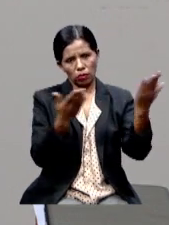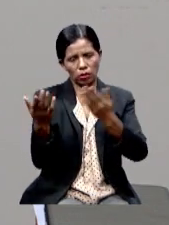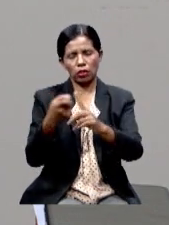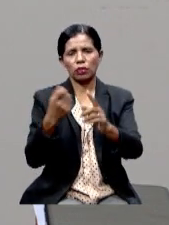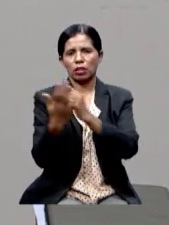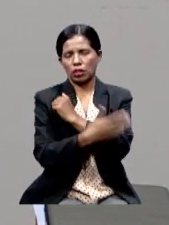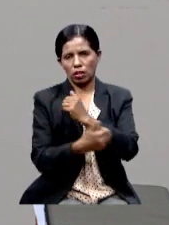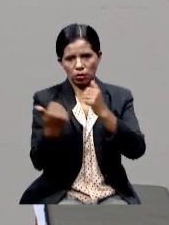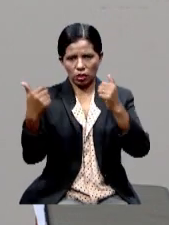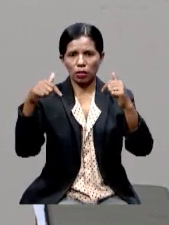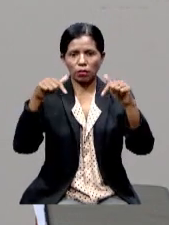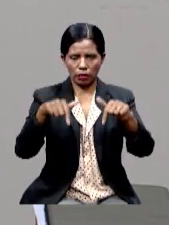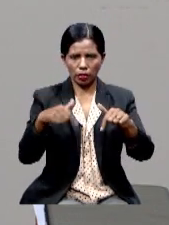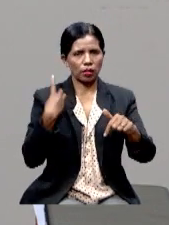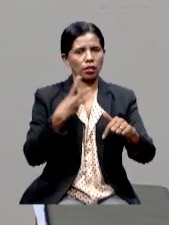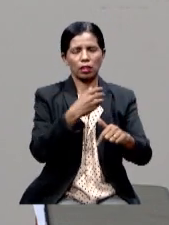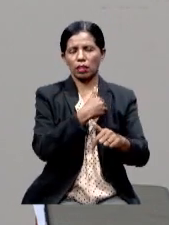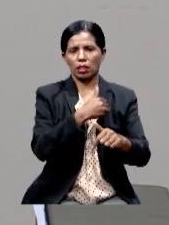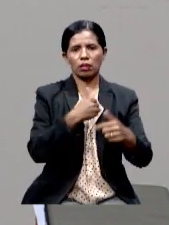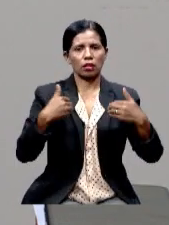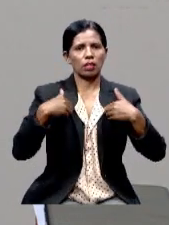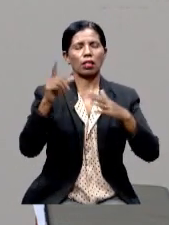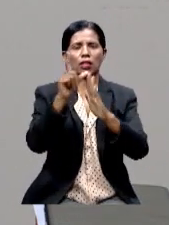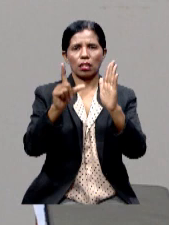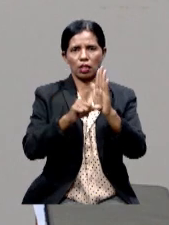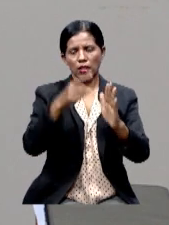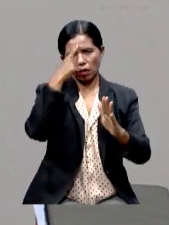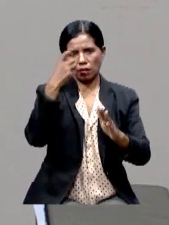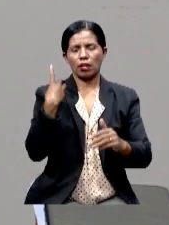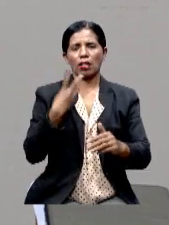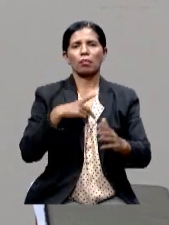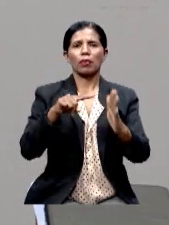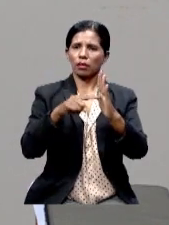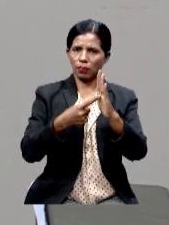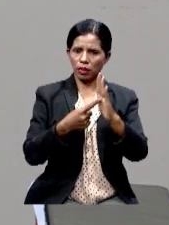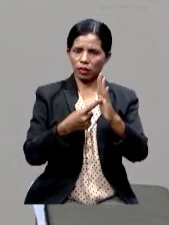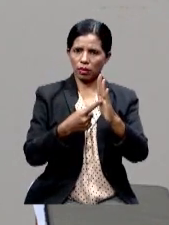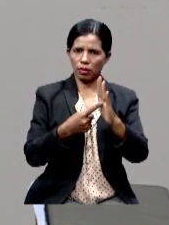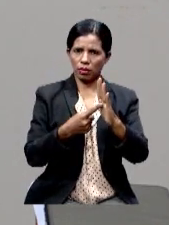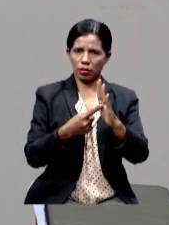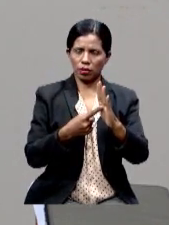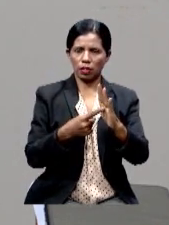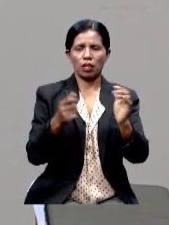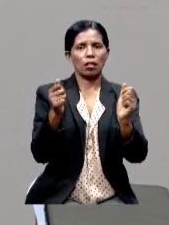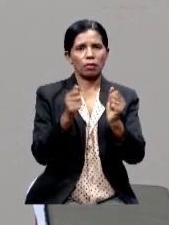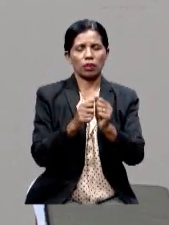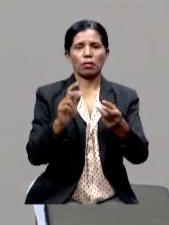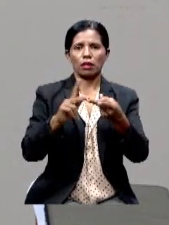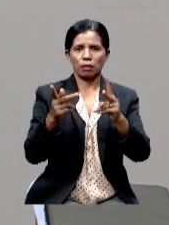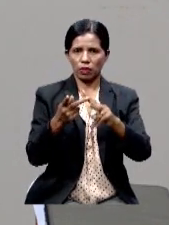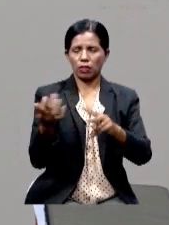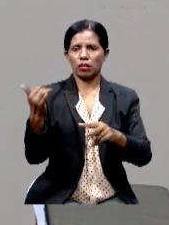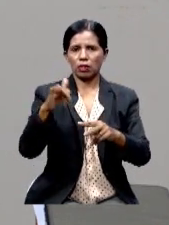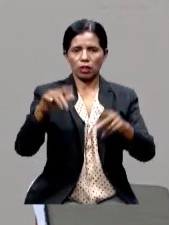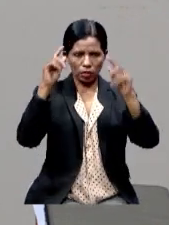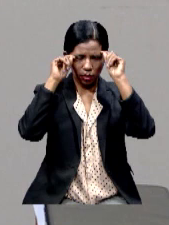importação no sedau, né? Kita sidau kia padrang tambah ami haguona amutuko aminia parseru ke